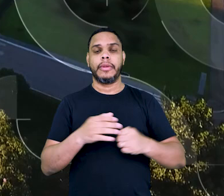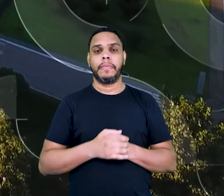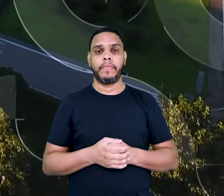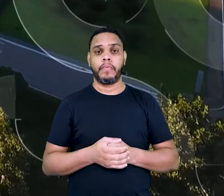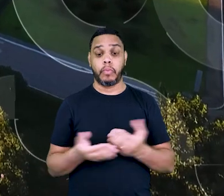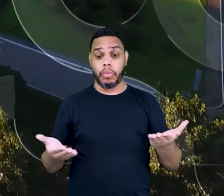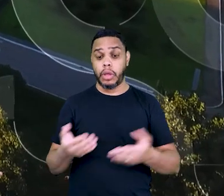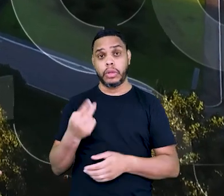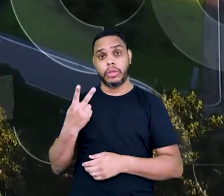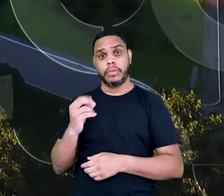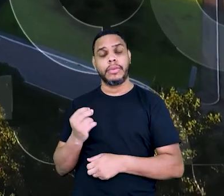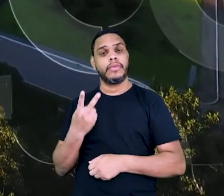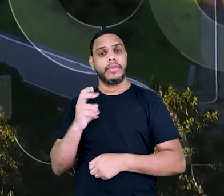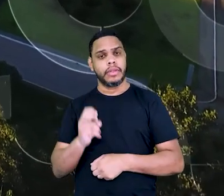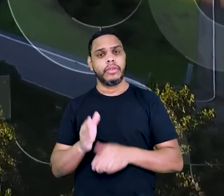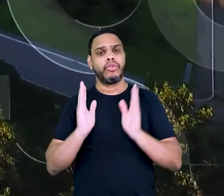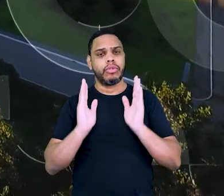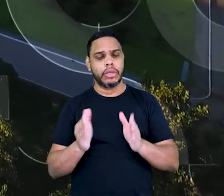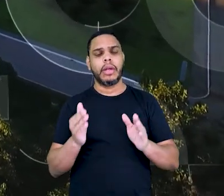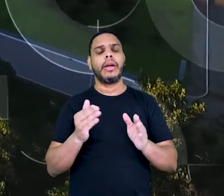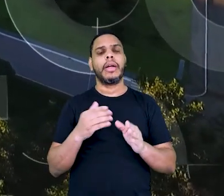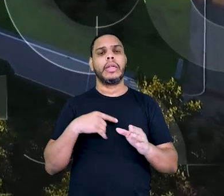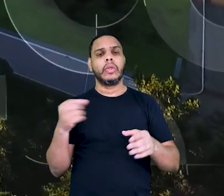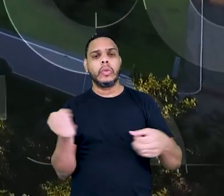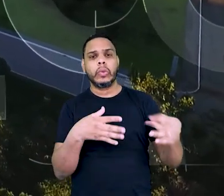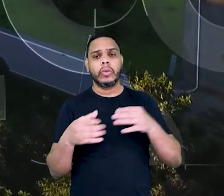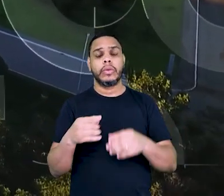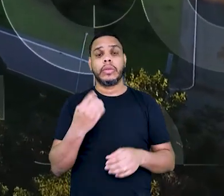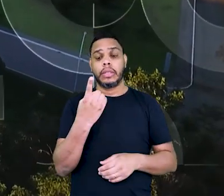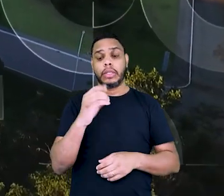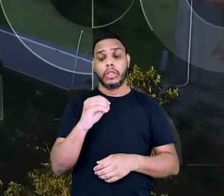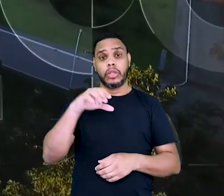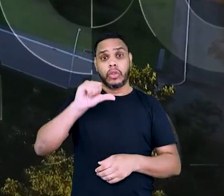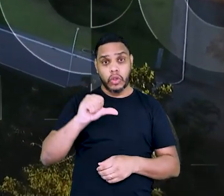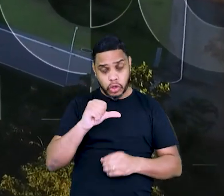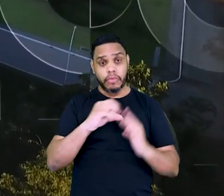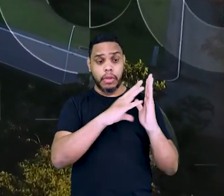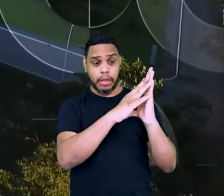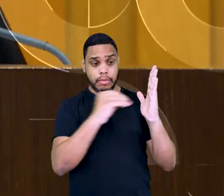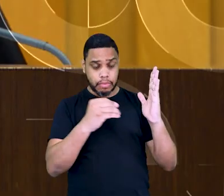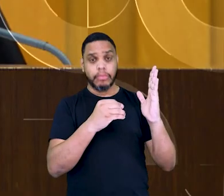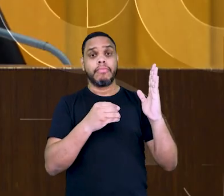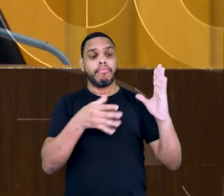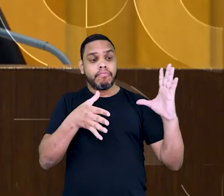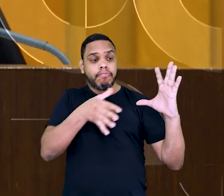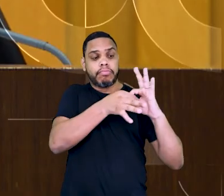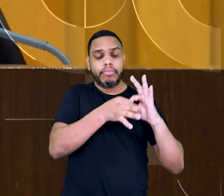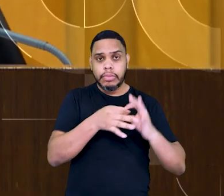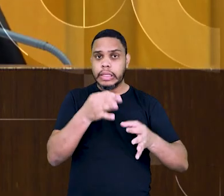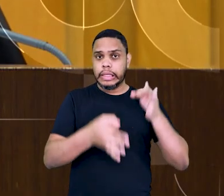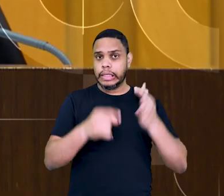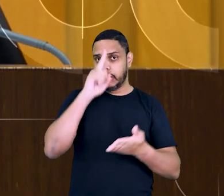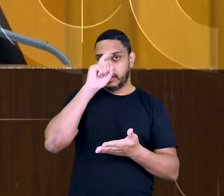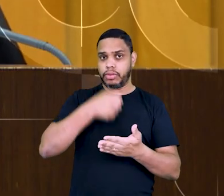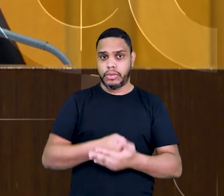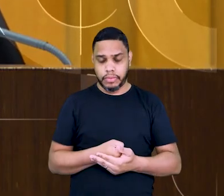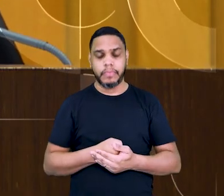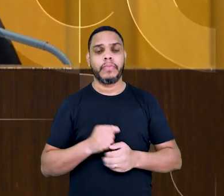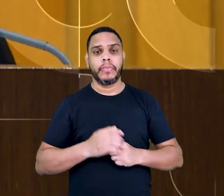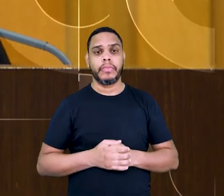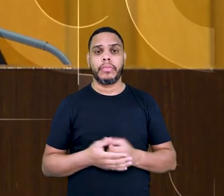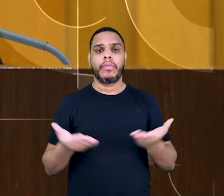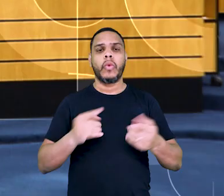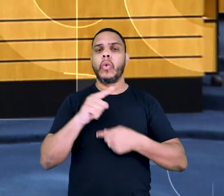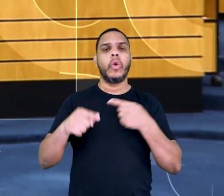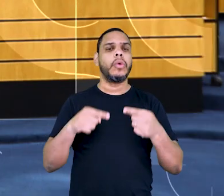ano, o TST fixou 109 teses vinculantes em precedentes qualificados. As medidas estão sendo adotadas